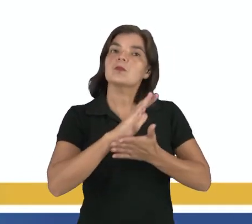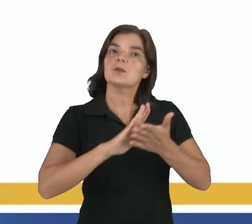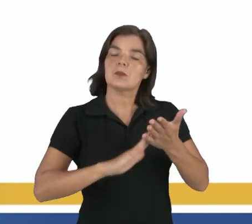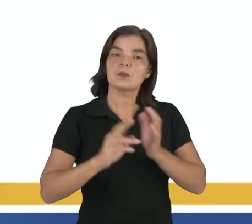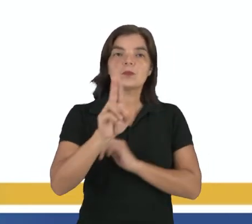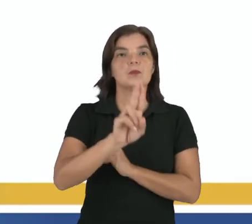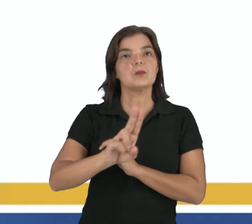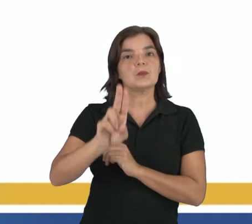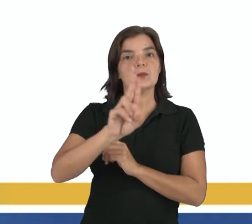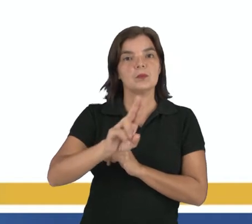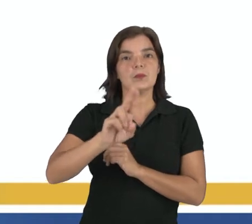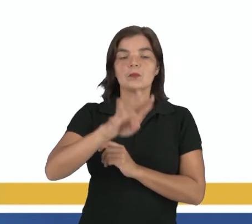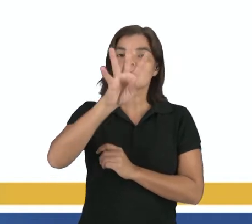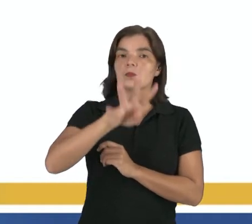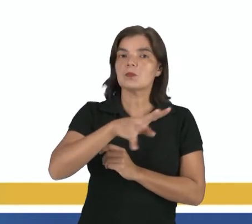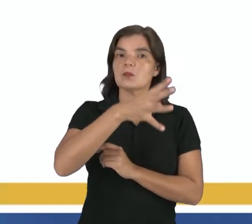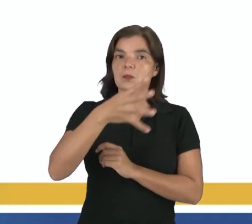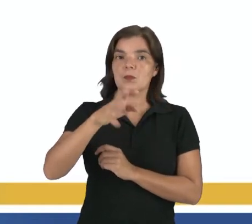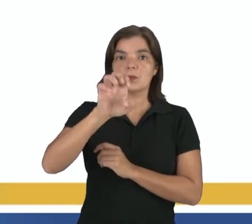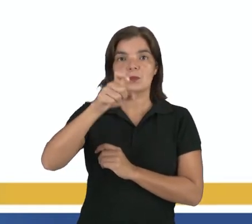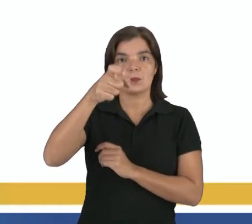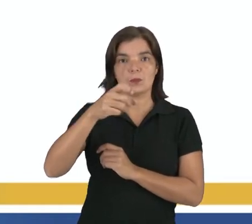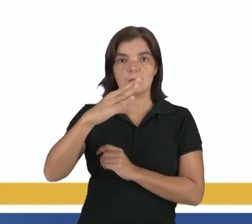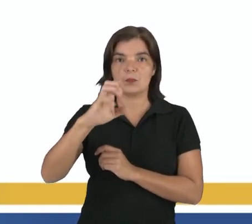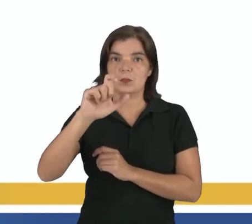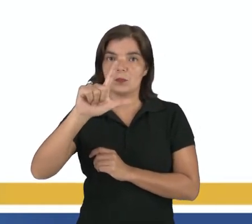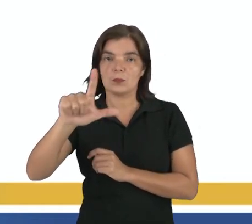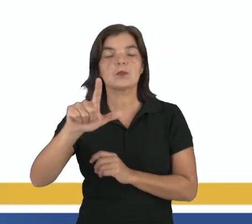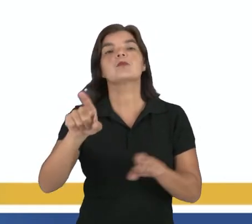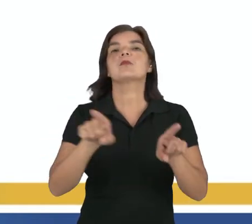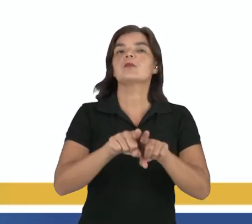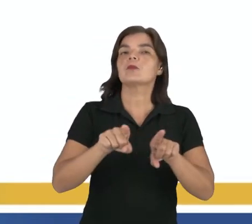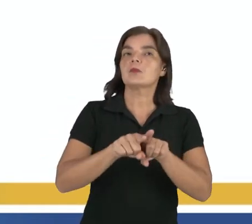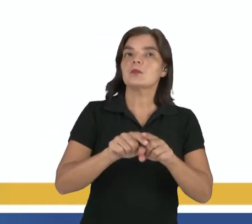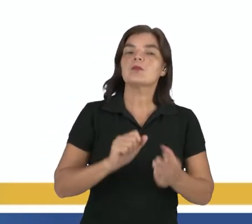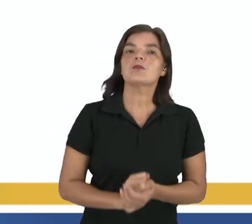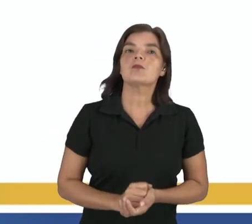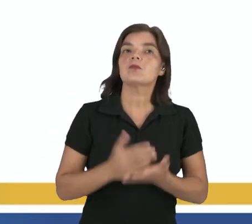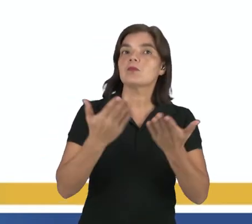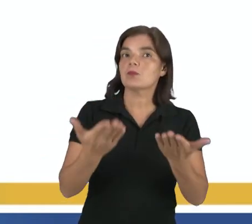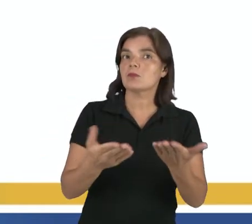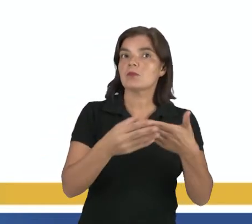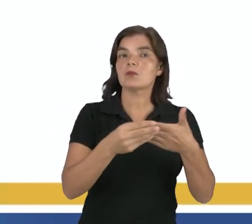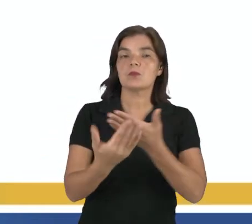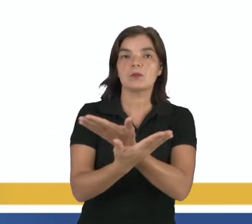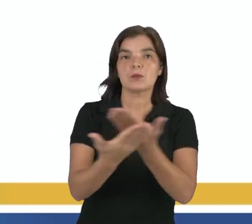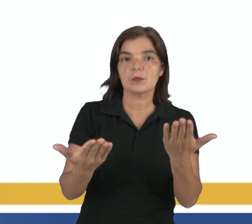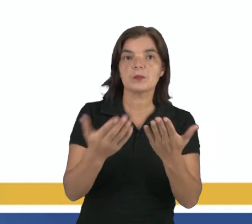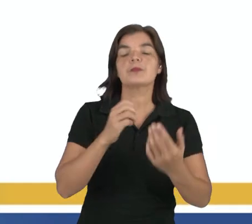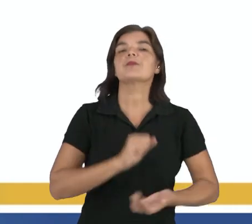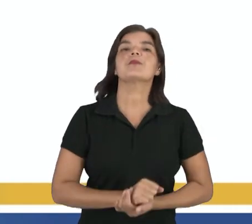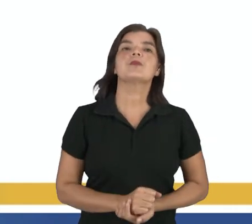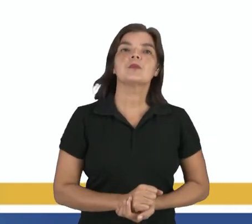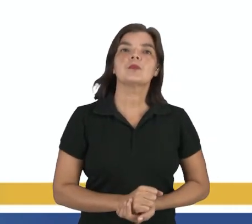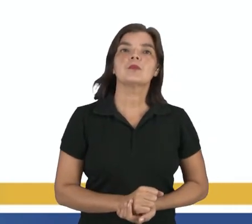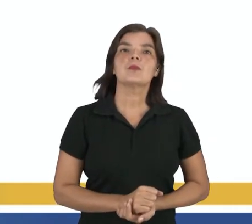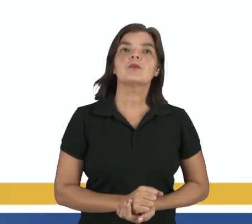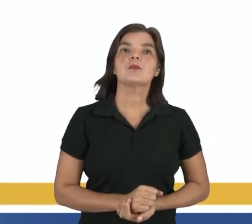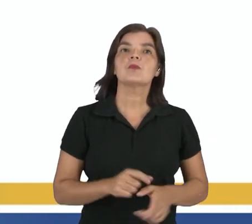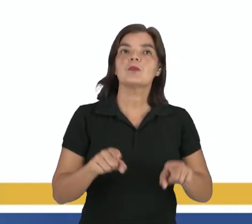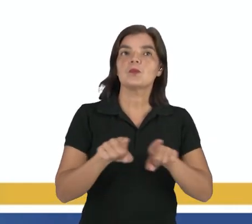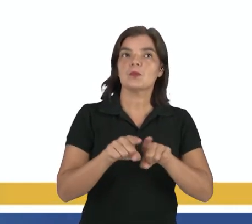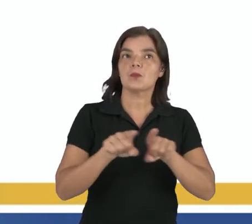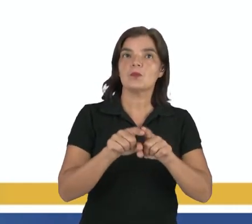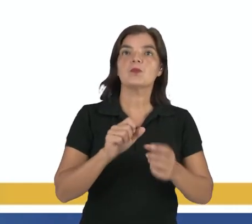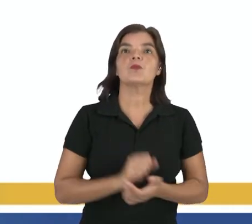exercício utilizando a planilha de Excel. Então, nesse caso, eu já trouxe para vocês o